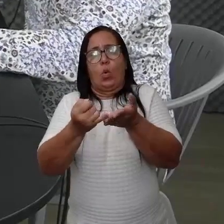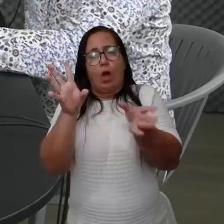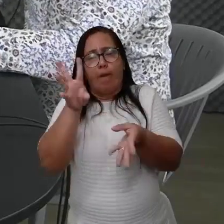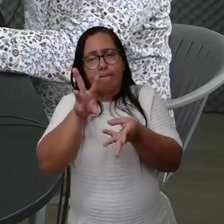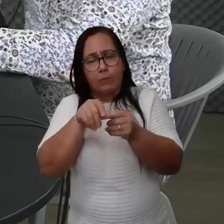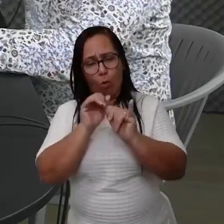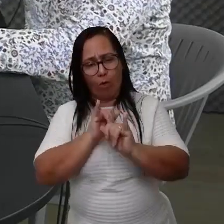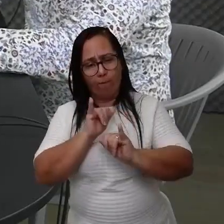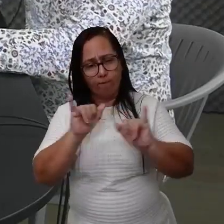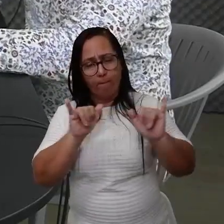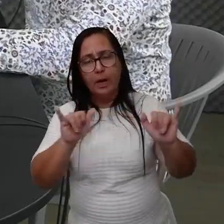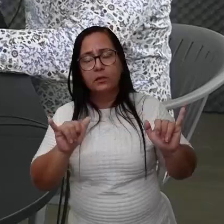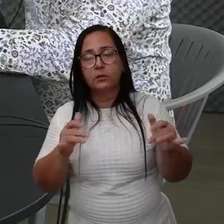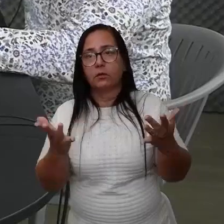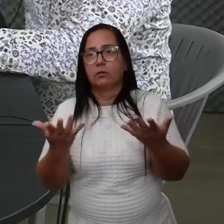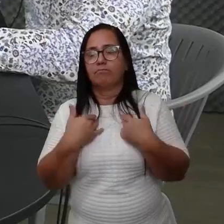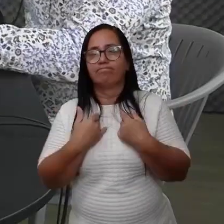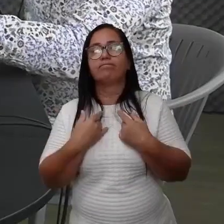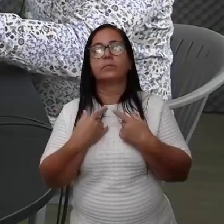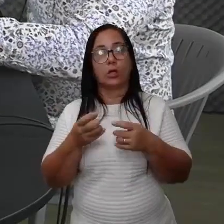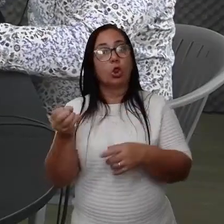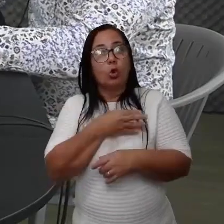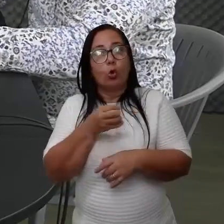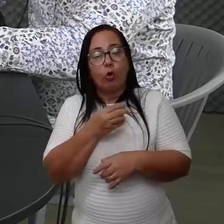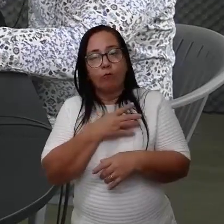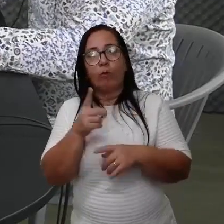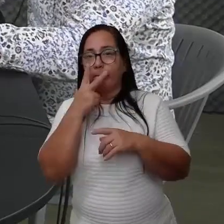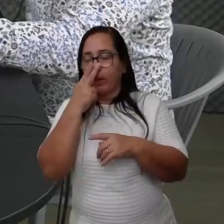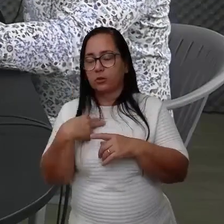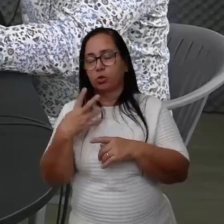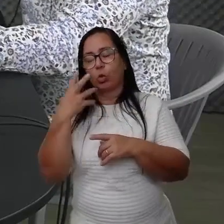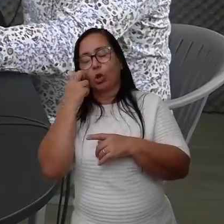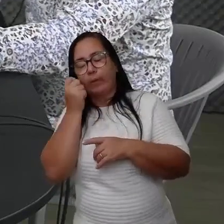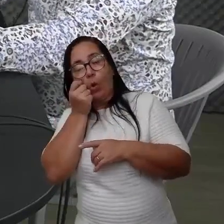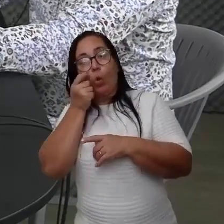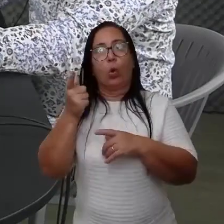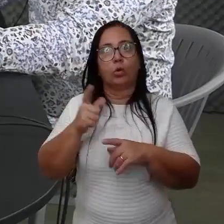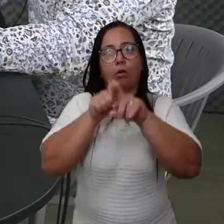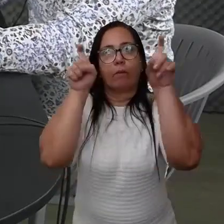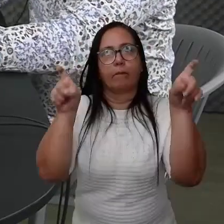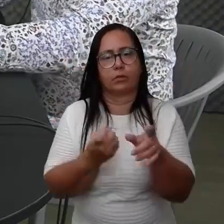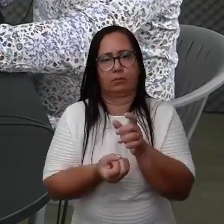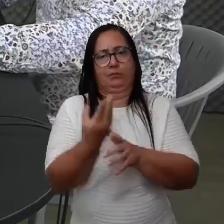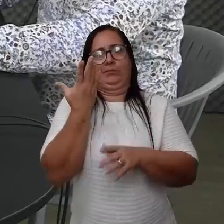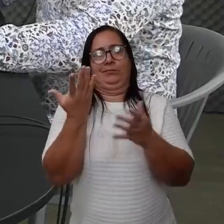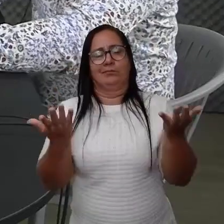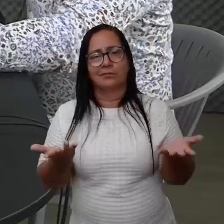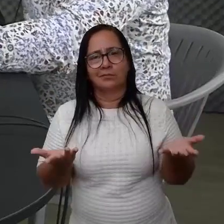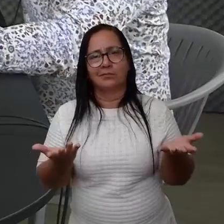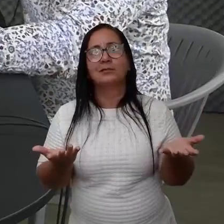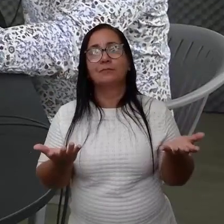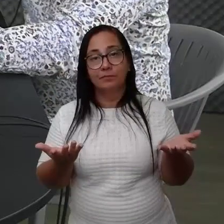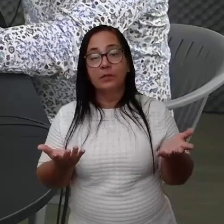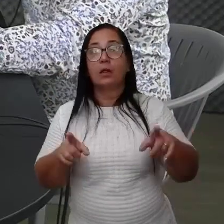Então, era tudo muito novo pra gente. De fato, nós dormimos e quando nós acordamos tinha um computador. A gente dormiu, quando a gente